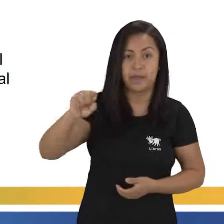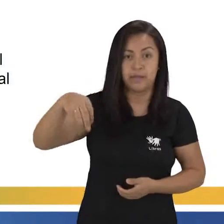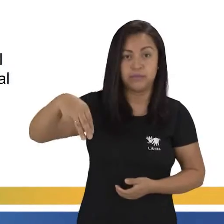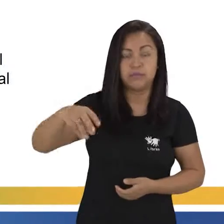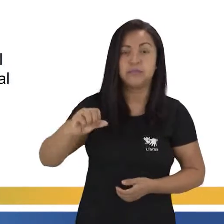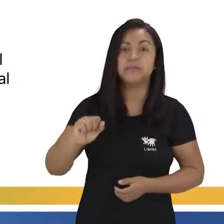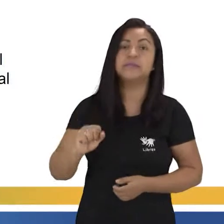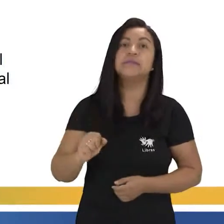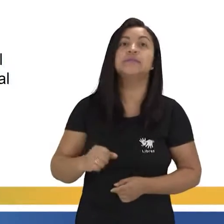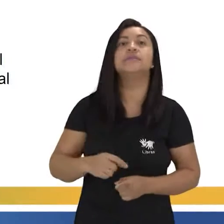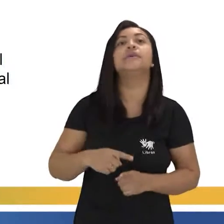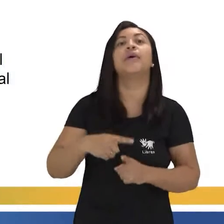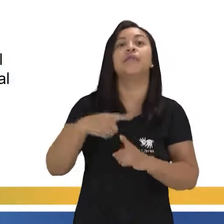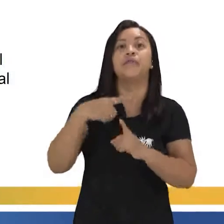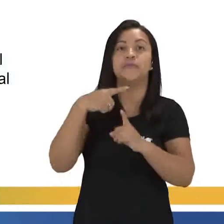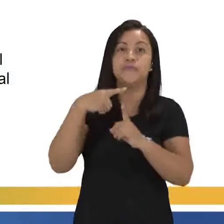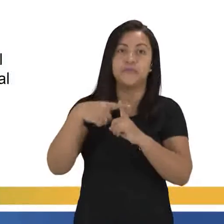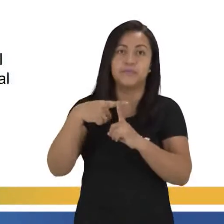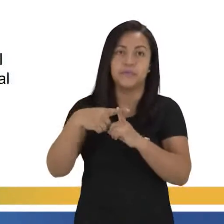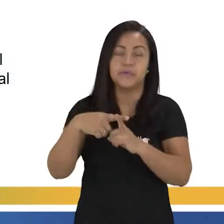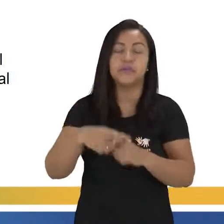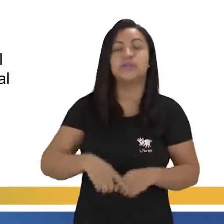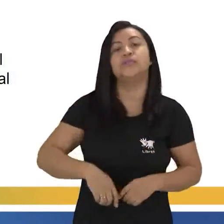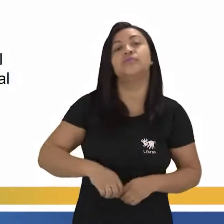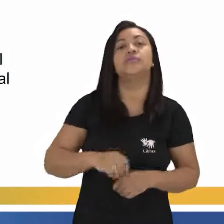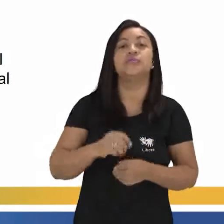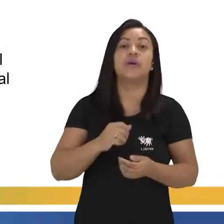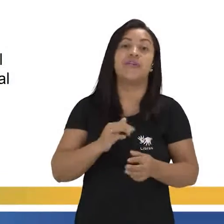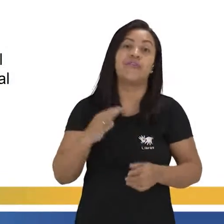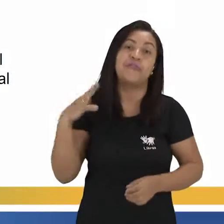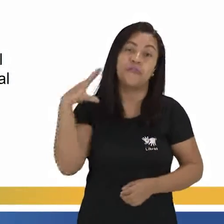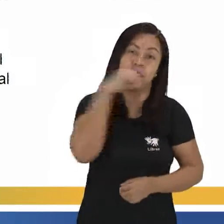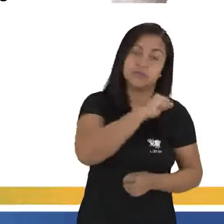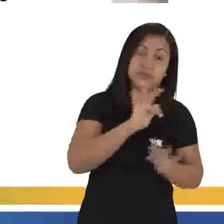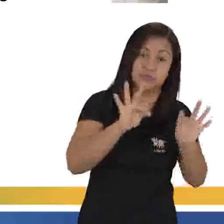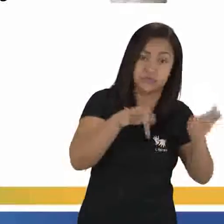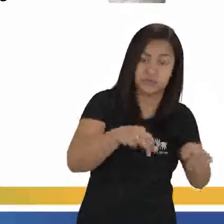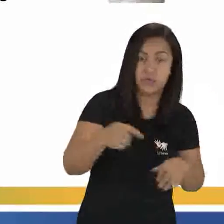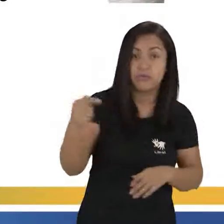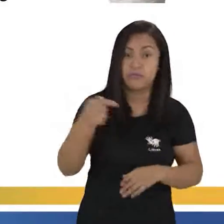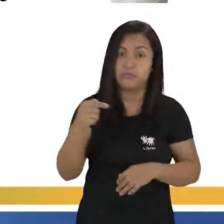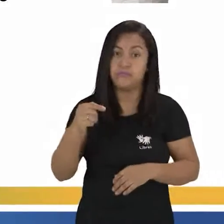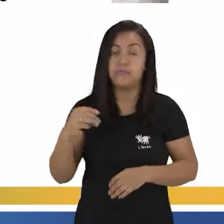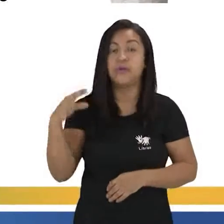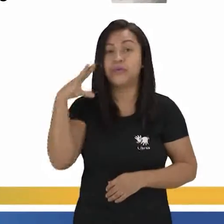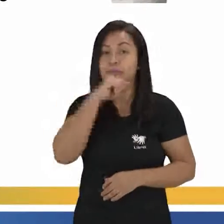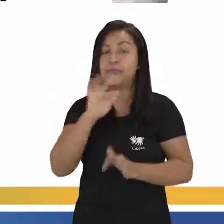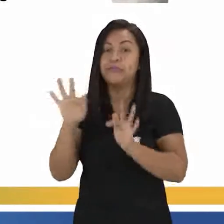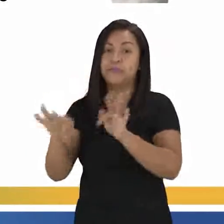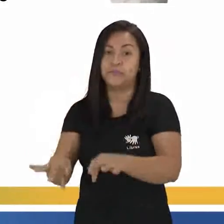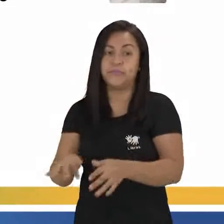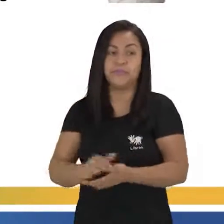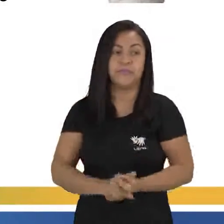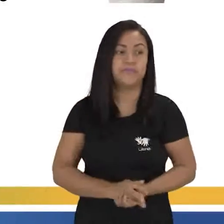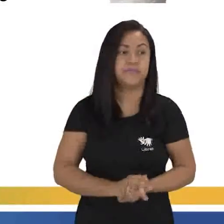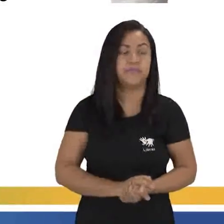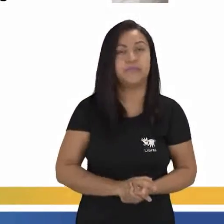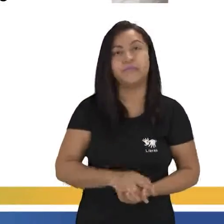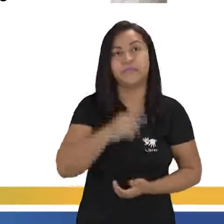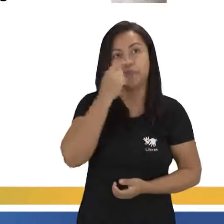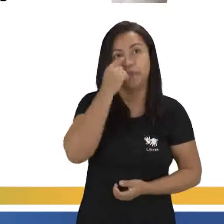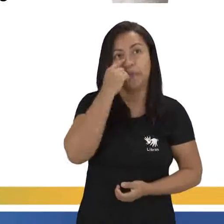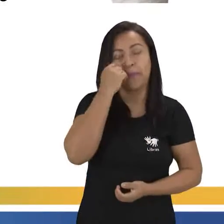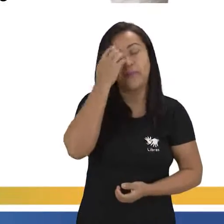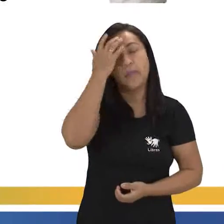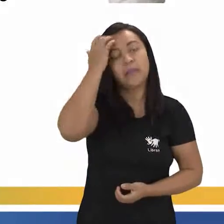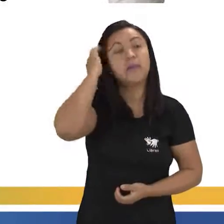final menos a massa vezes a velocidade inicial. Certo? Vamos aplicar isso no exercício para a gente